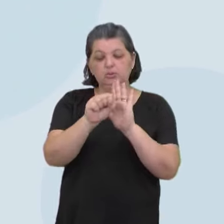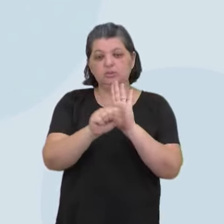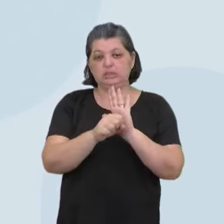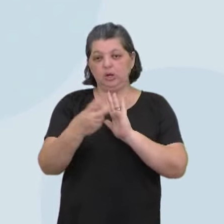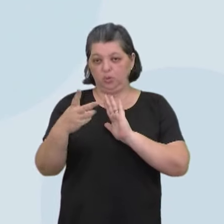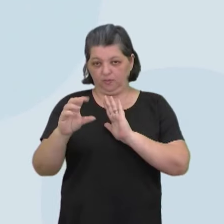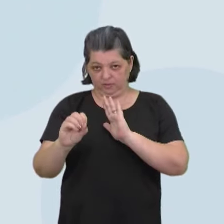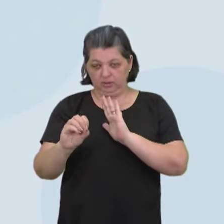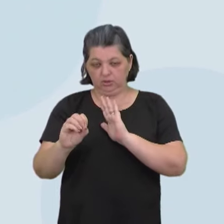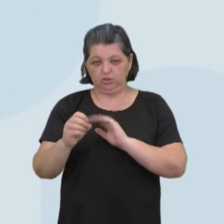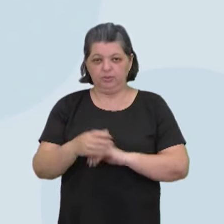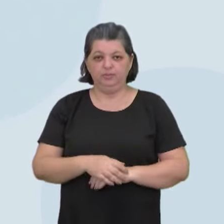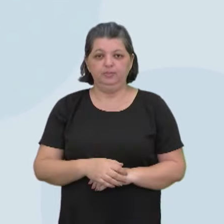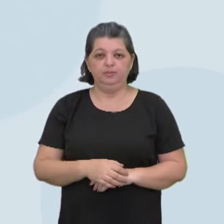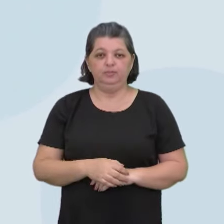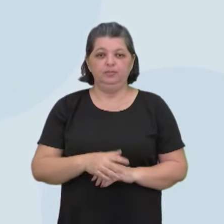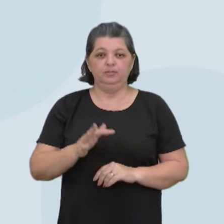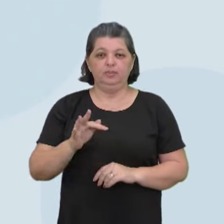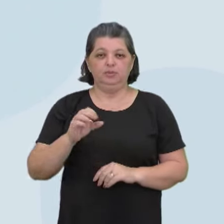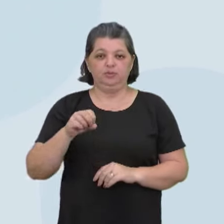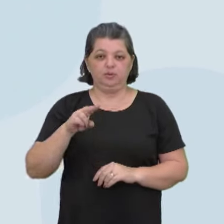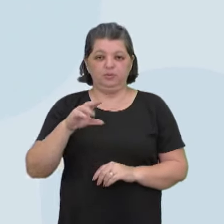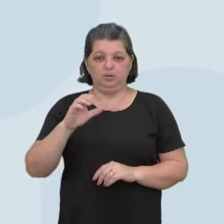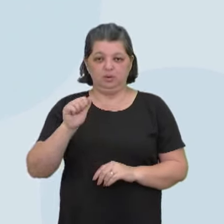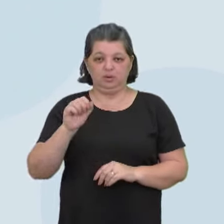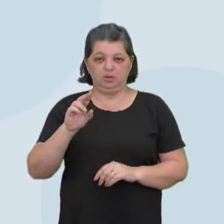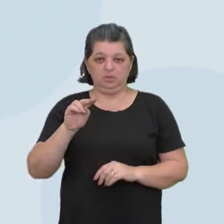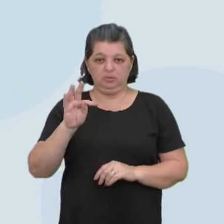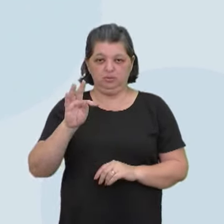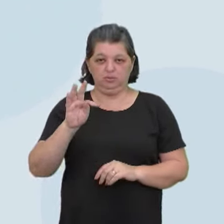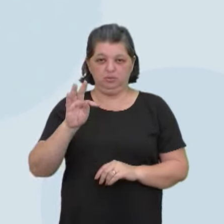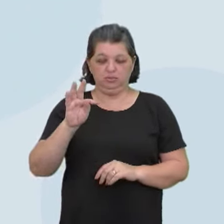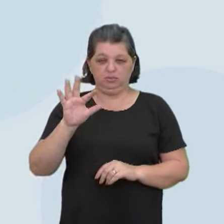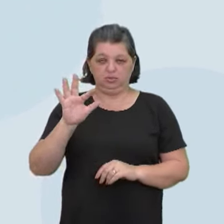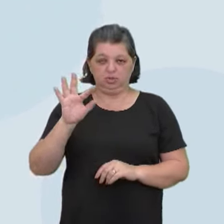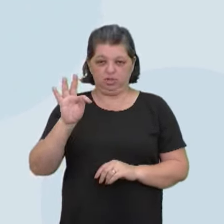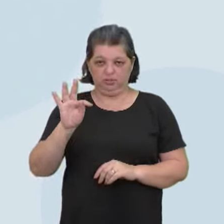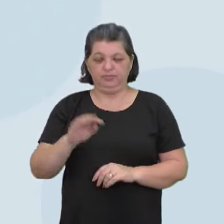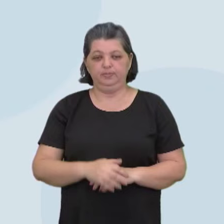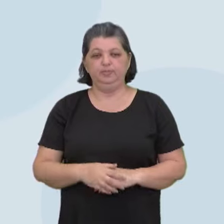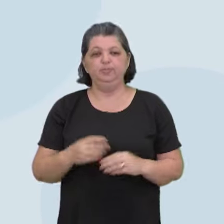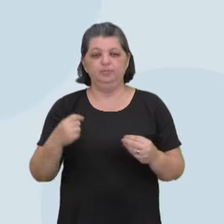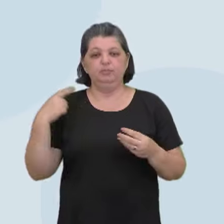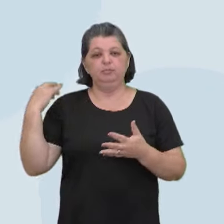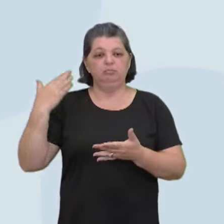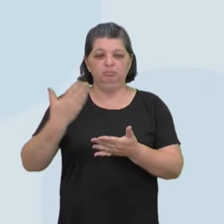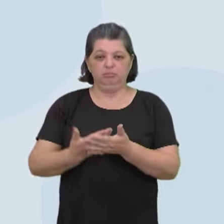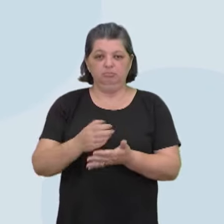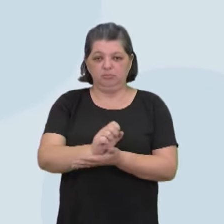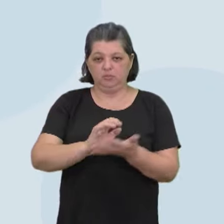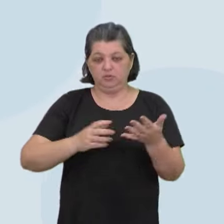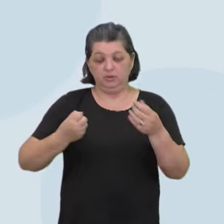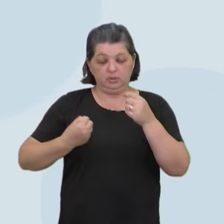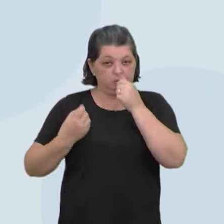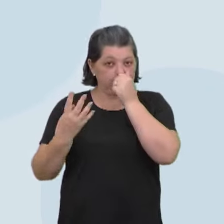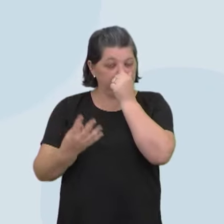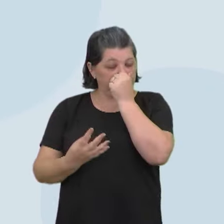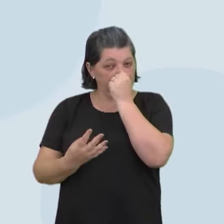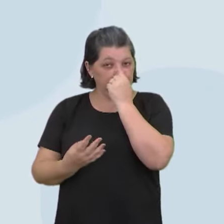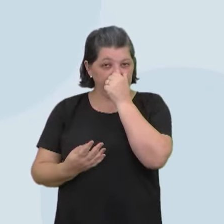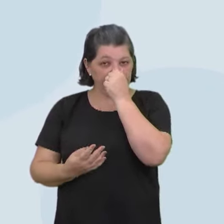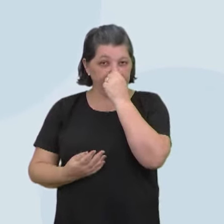XX, o Michel Foucault. Mas a gente faz esse percurso ao longo dessa atividade 4 no sentido de